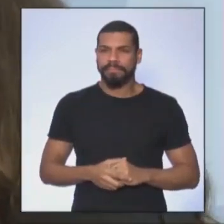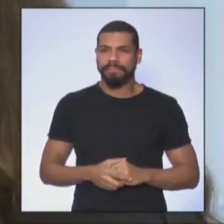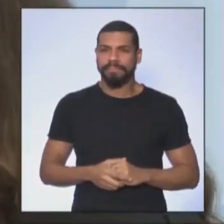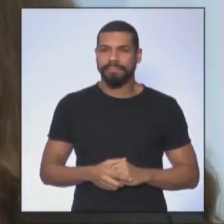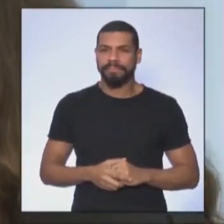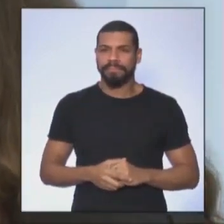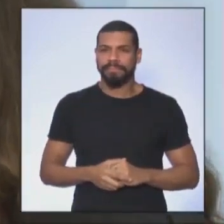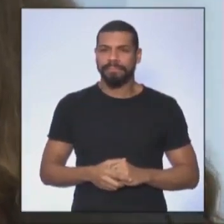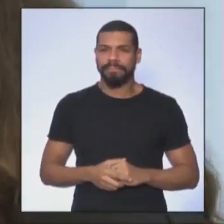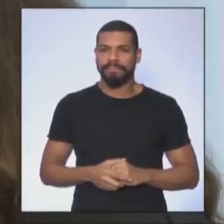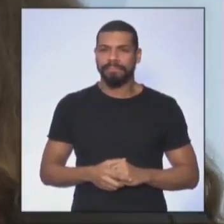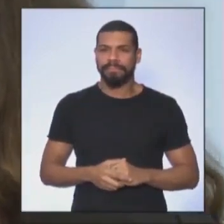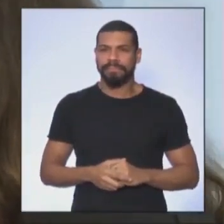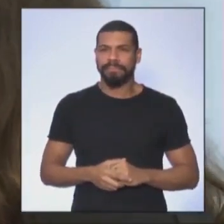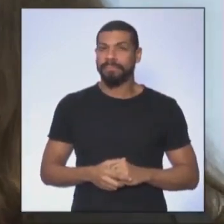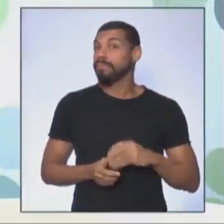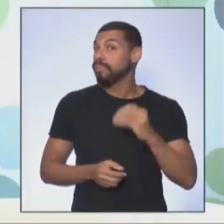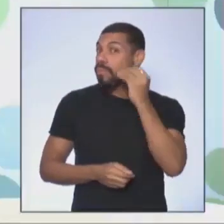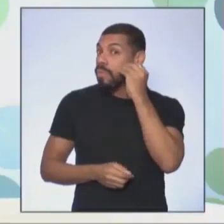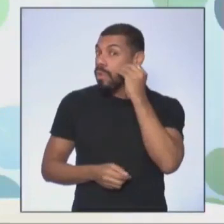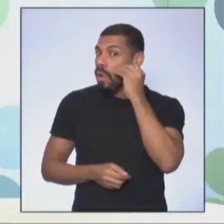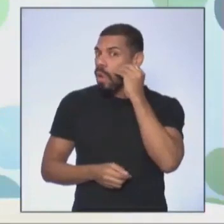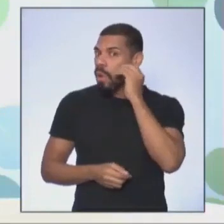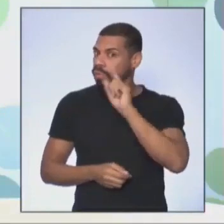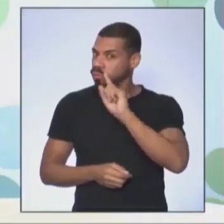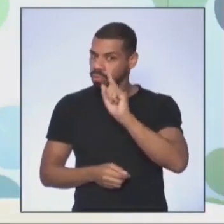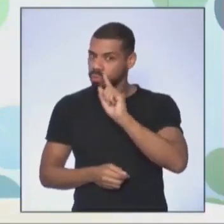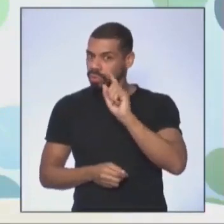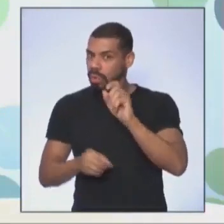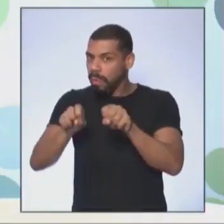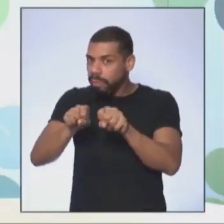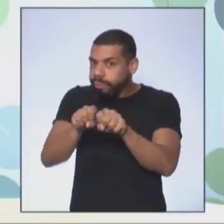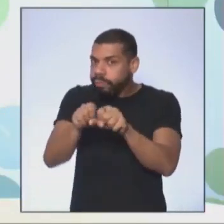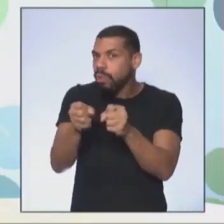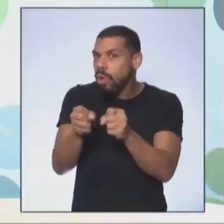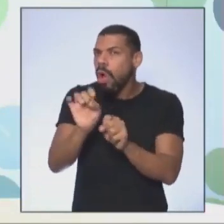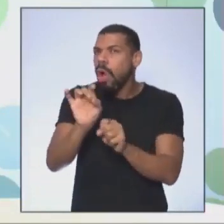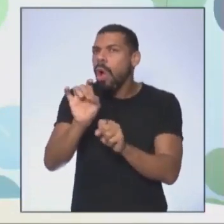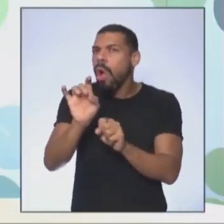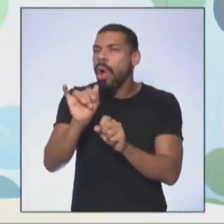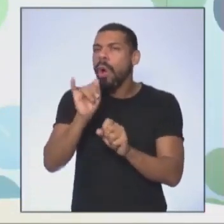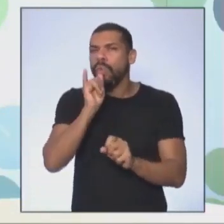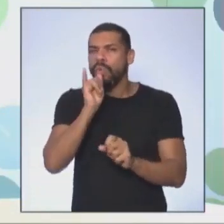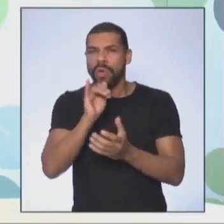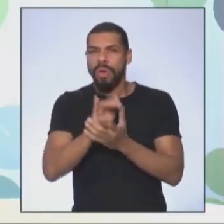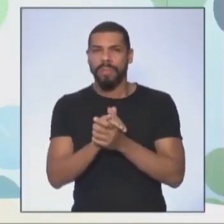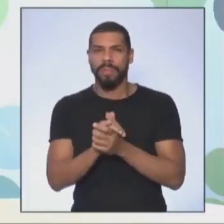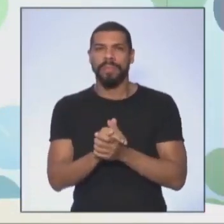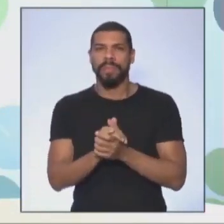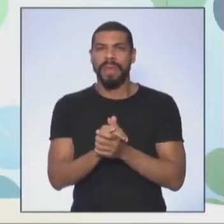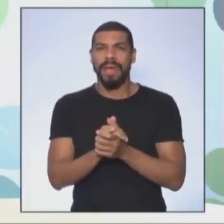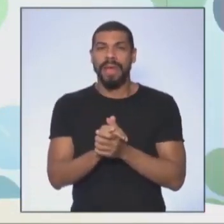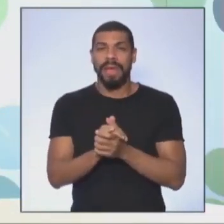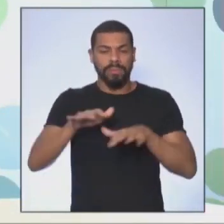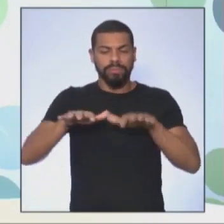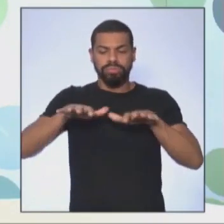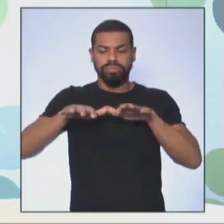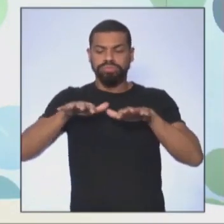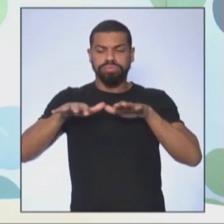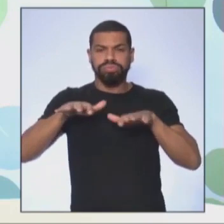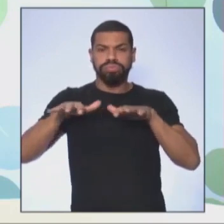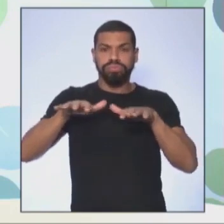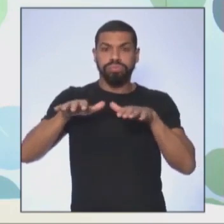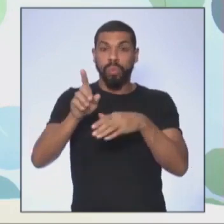Só para avisar, pessoal, a gente não vai estourar a taça. Não então vai. a gente só vai conseguir ver vibrando. Como ela vibra pouco, talvez a gente consiga